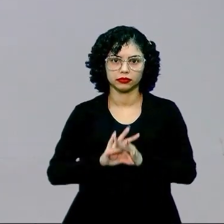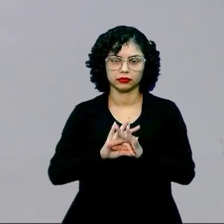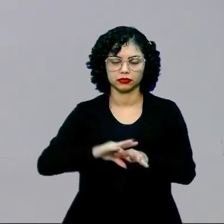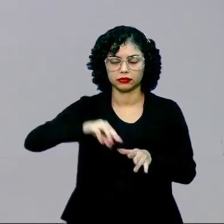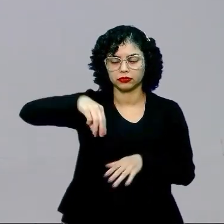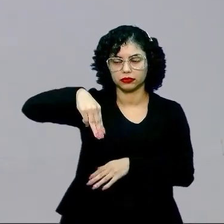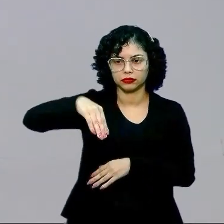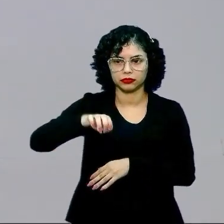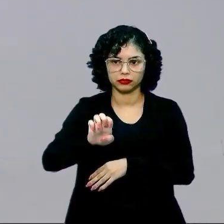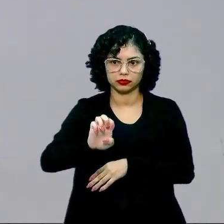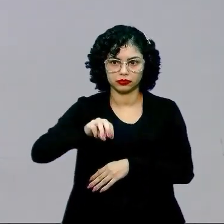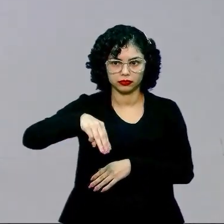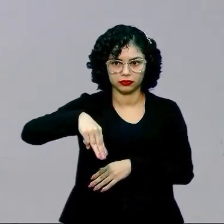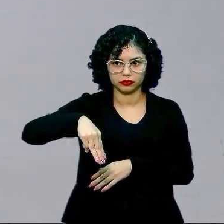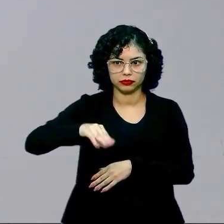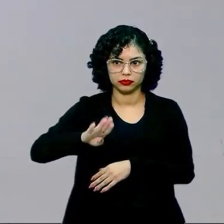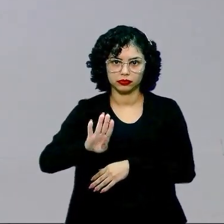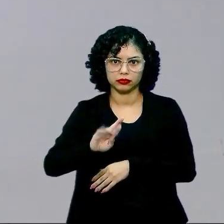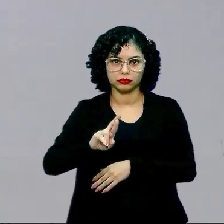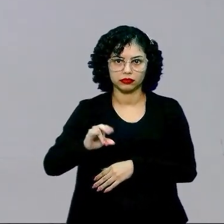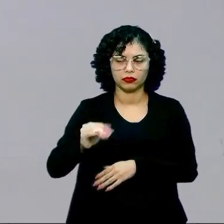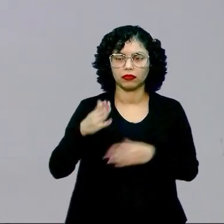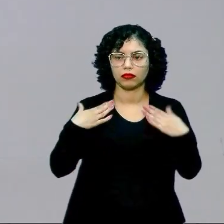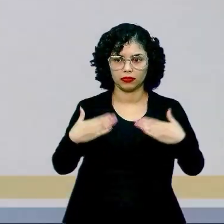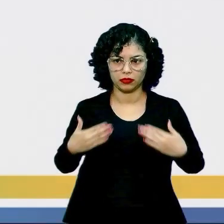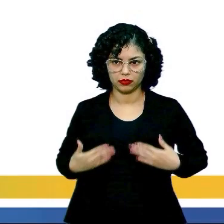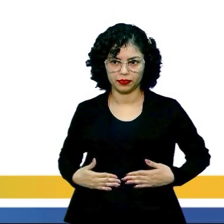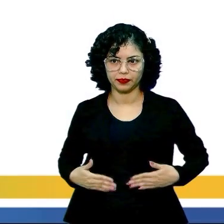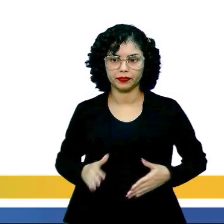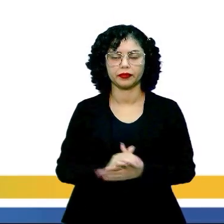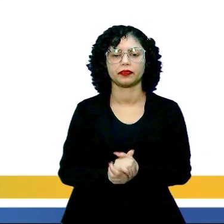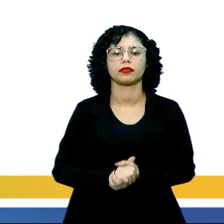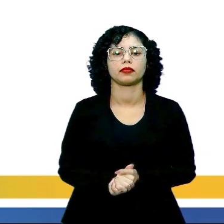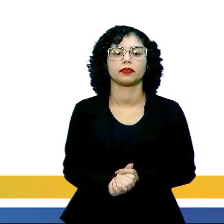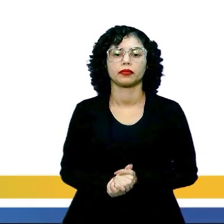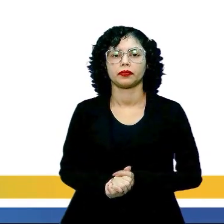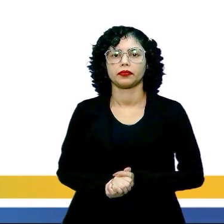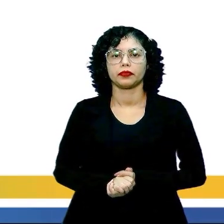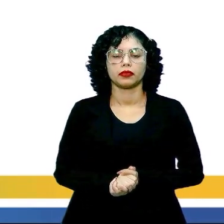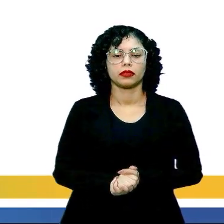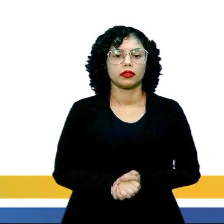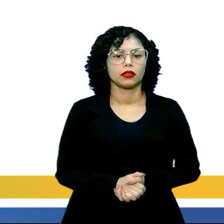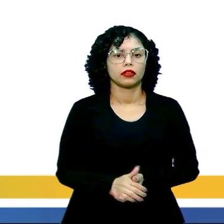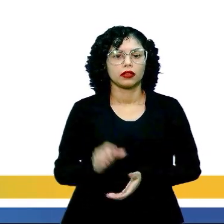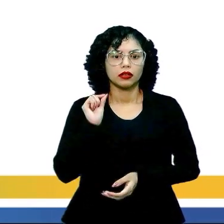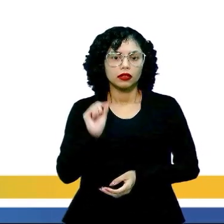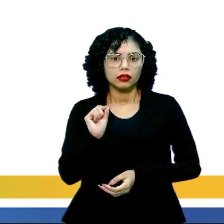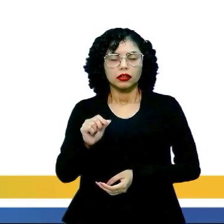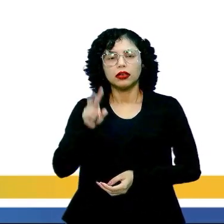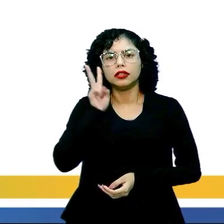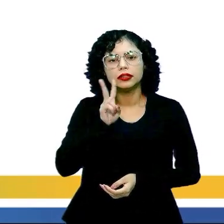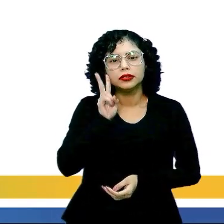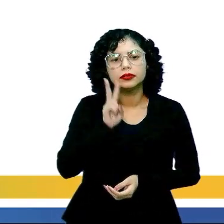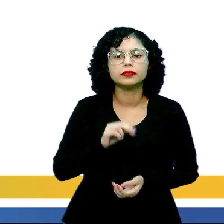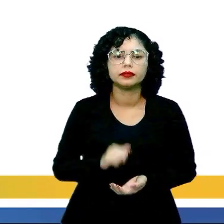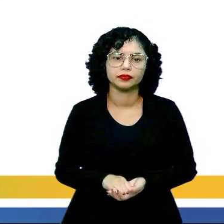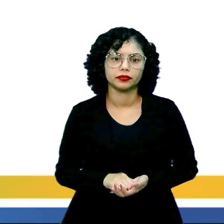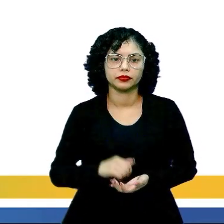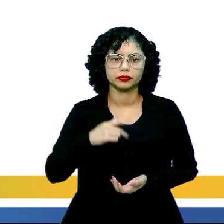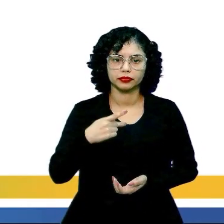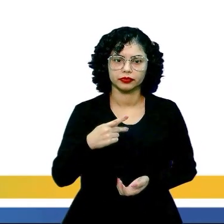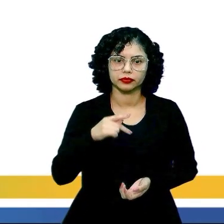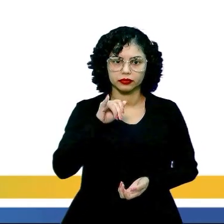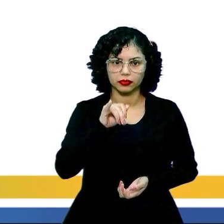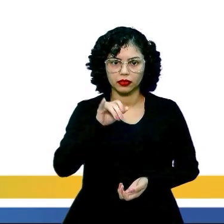membranas que tem, por exemplo, no nosso organismo. Então, Quem lembra pelo menos do